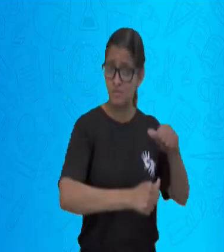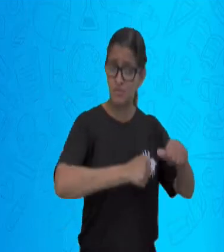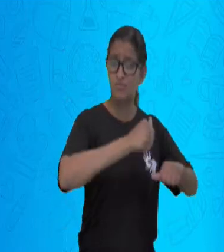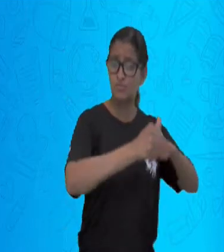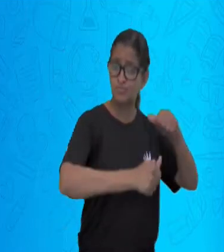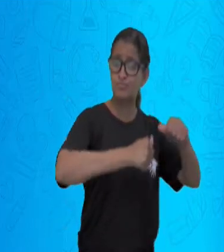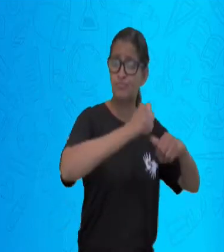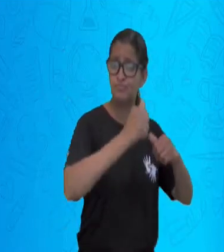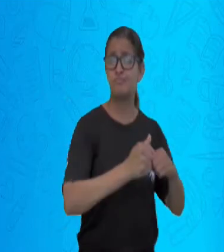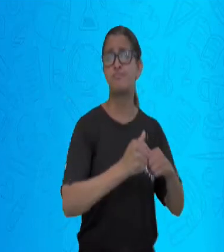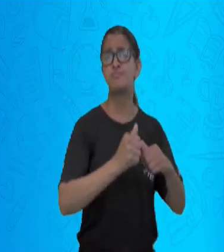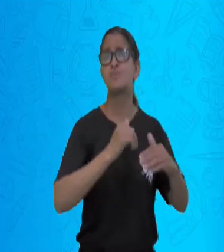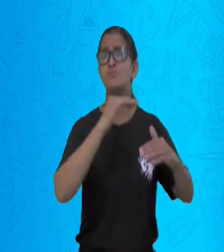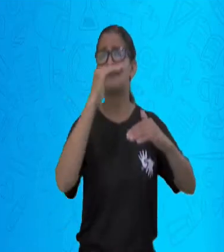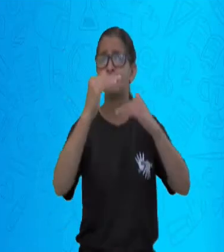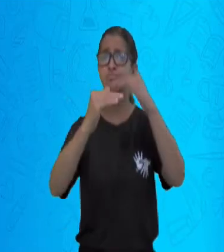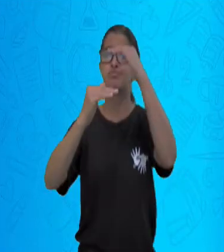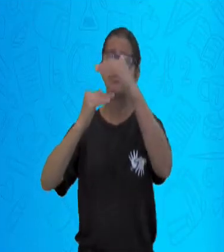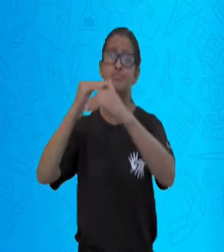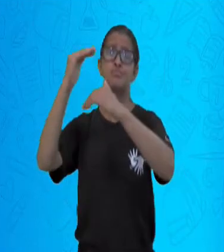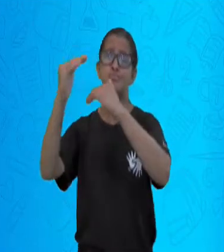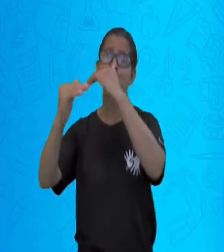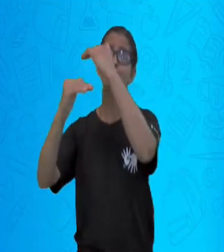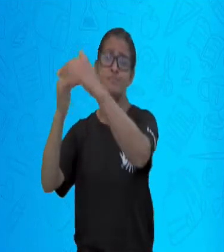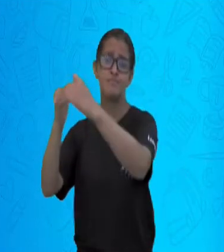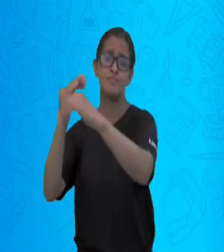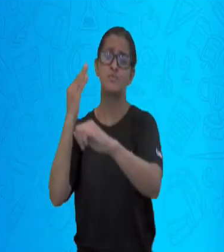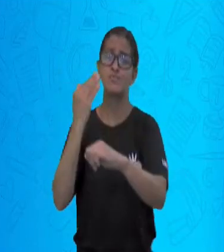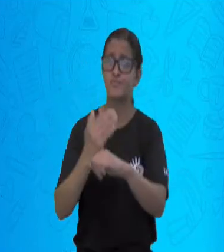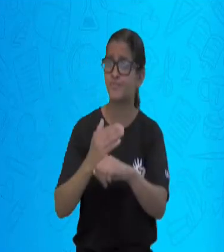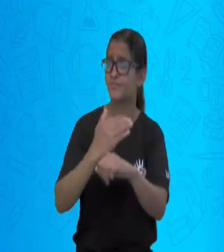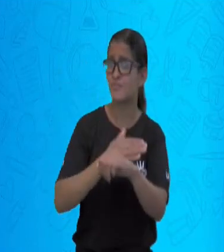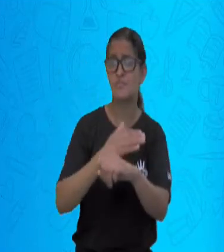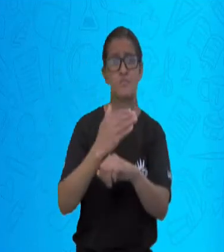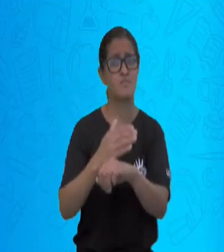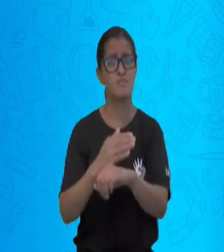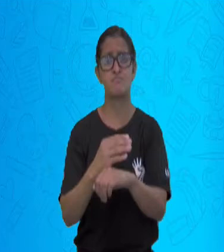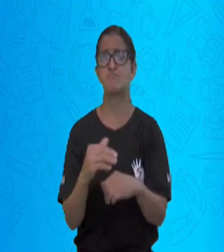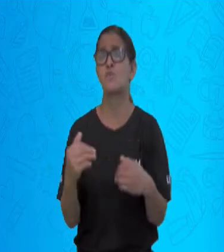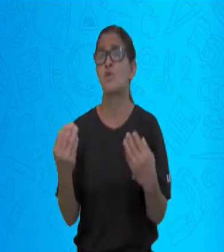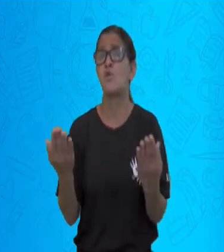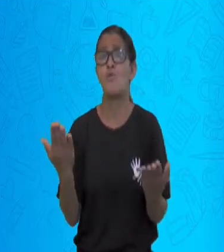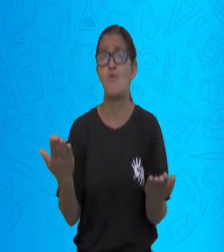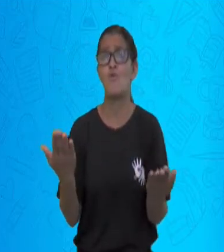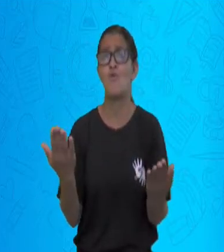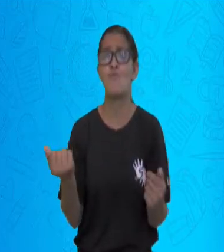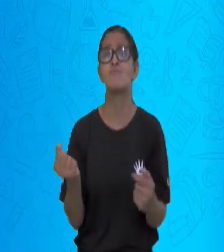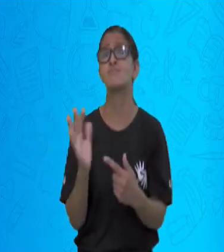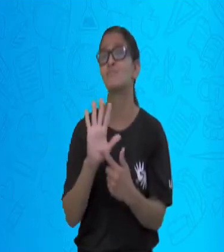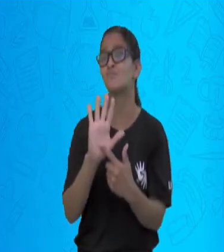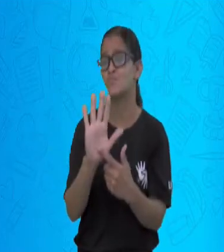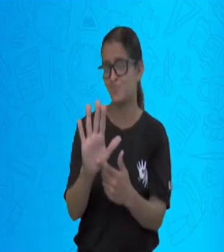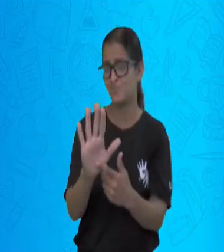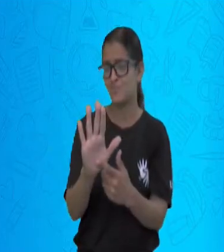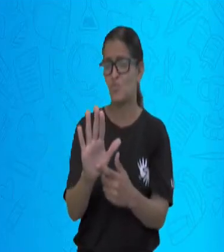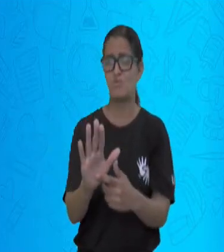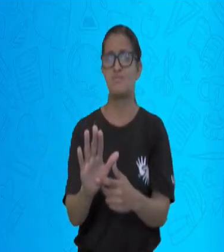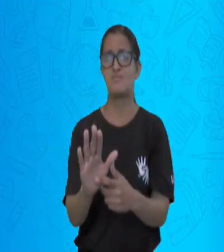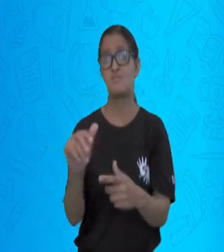foi essa questão do tempo cronológico, né, a marcação do tempo e também a evolução das